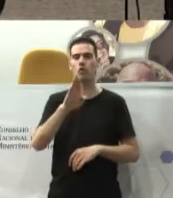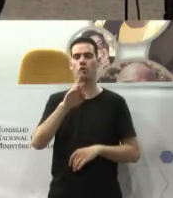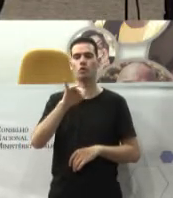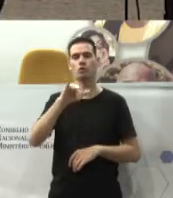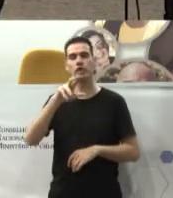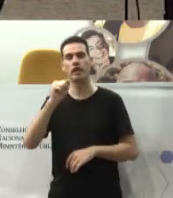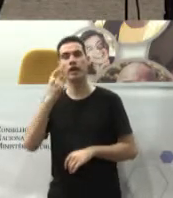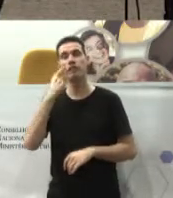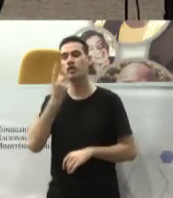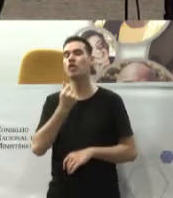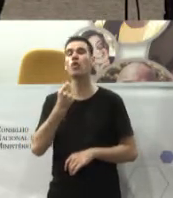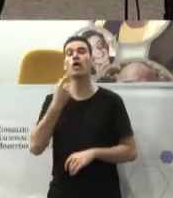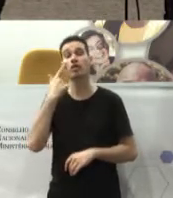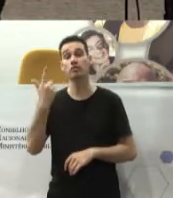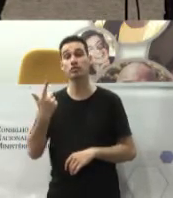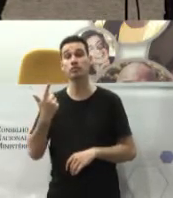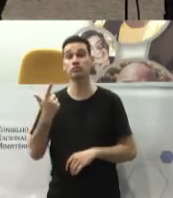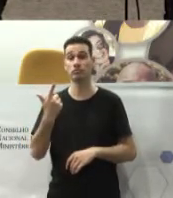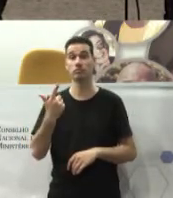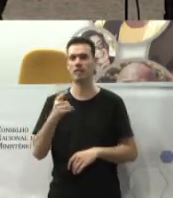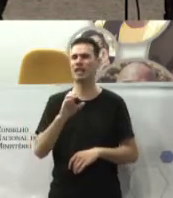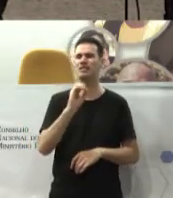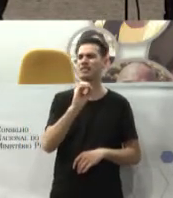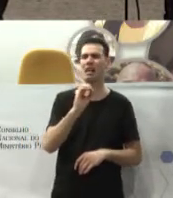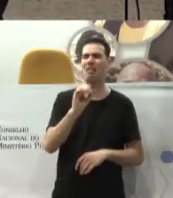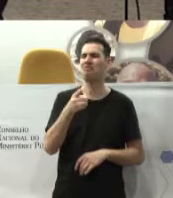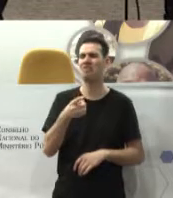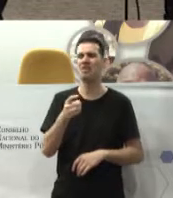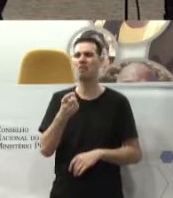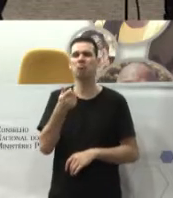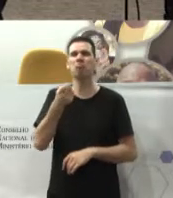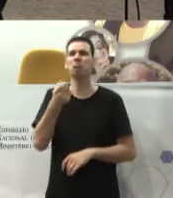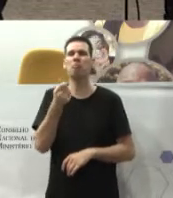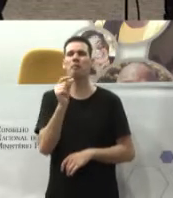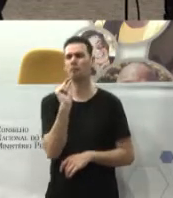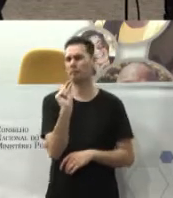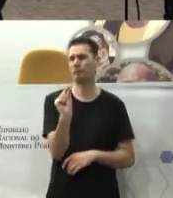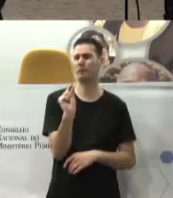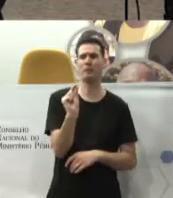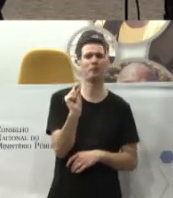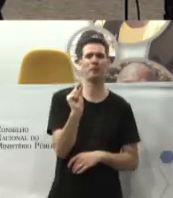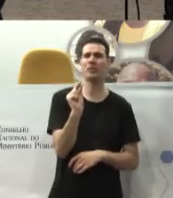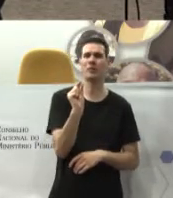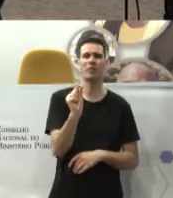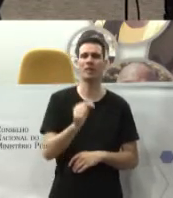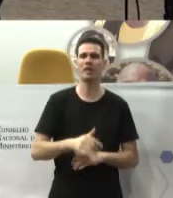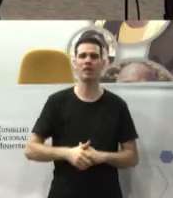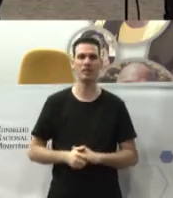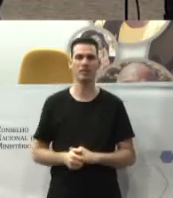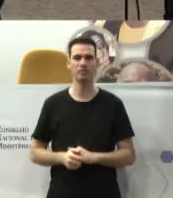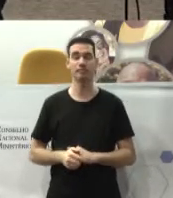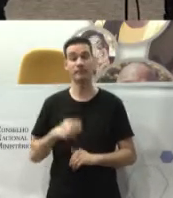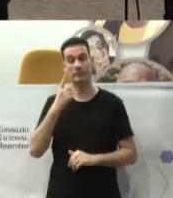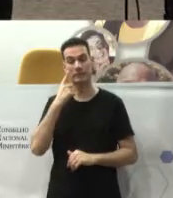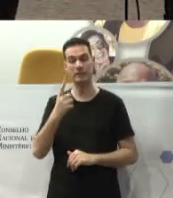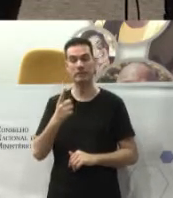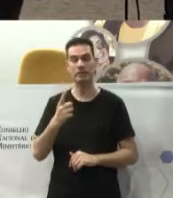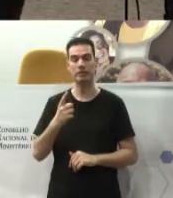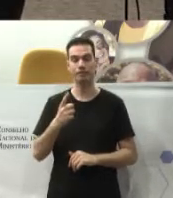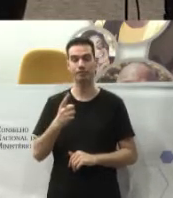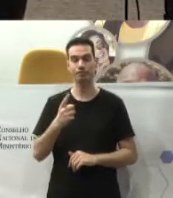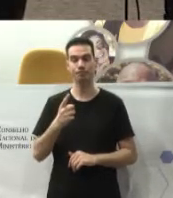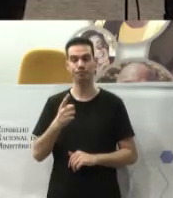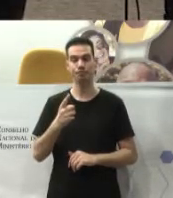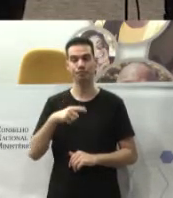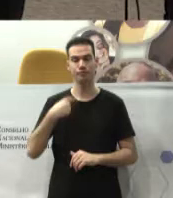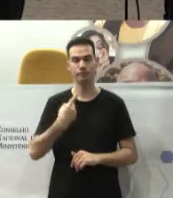ações de prevenção. Isso é zero qualquer coisa. É um percentual muito pequeno. Então, a partir disso, a